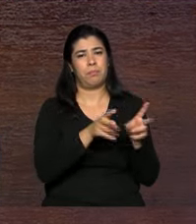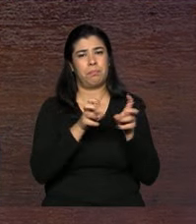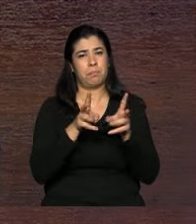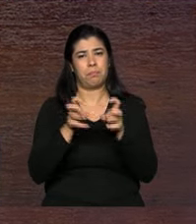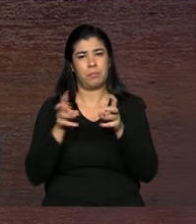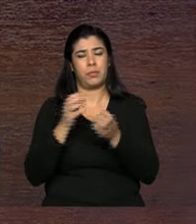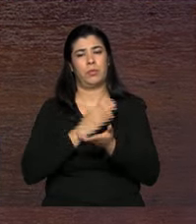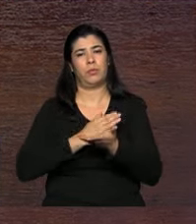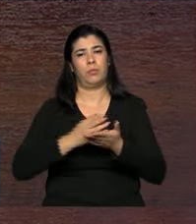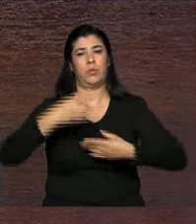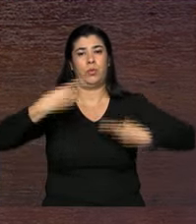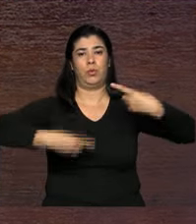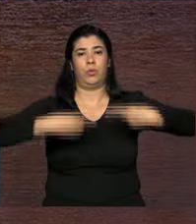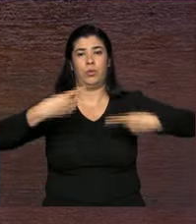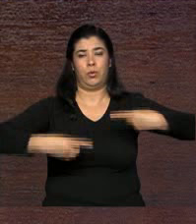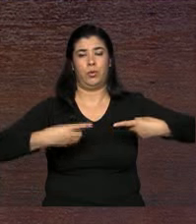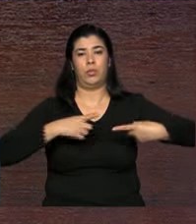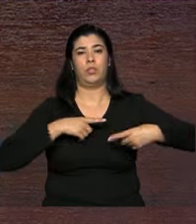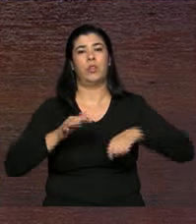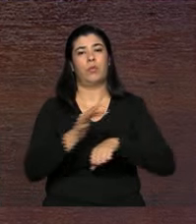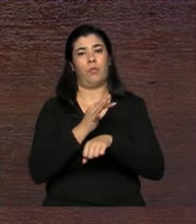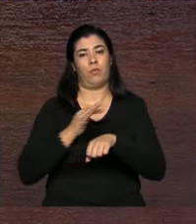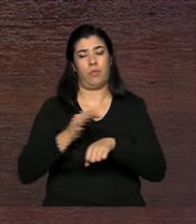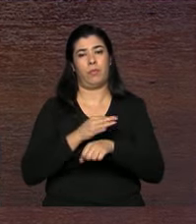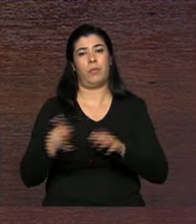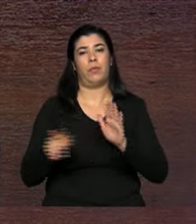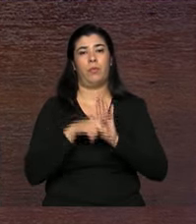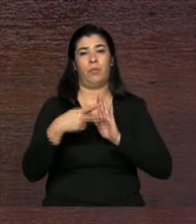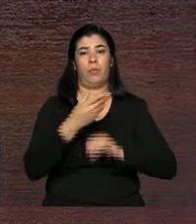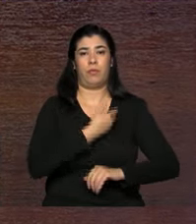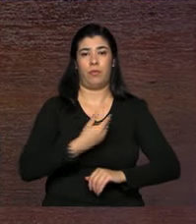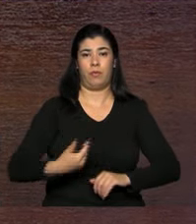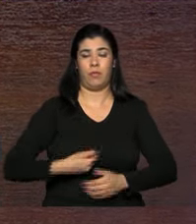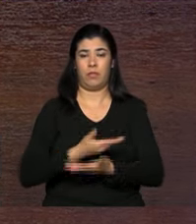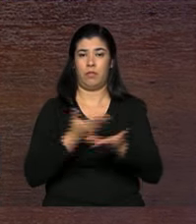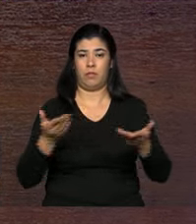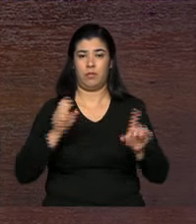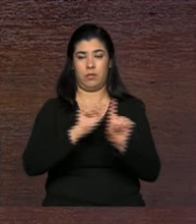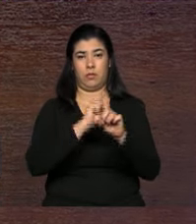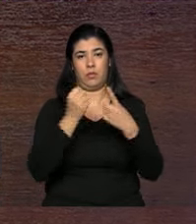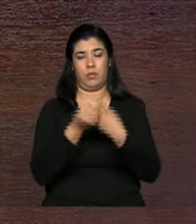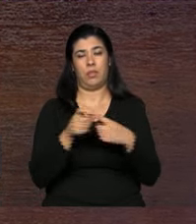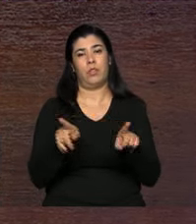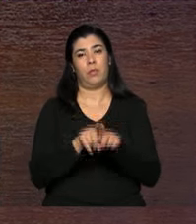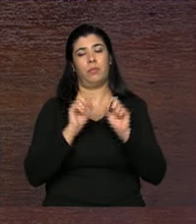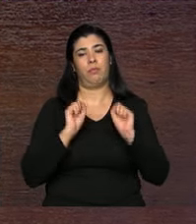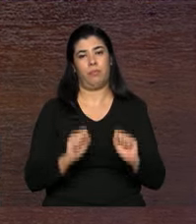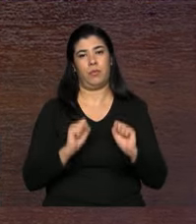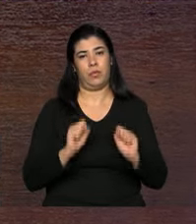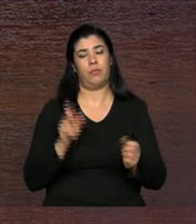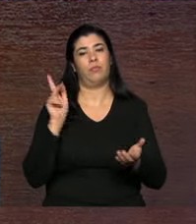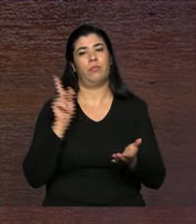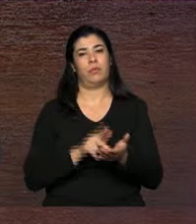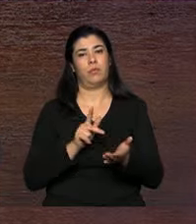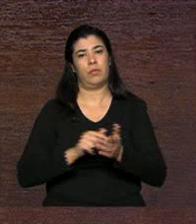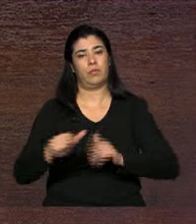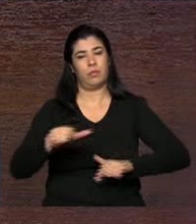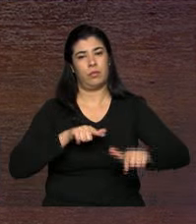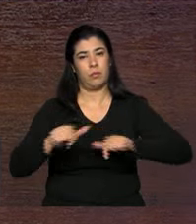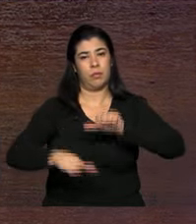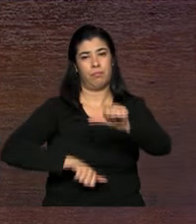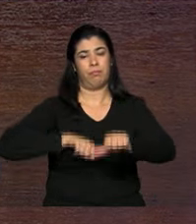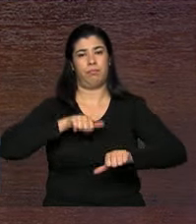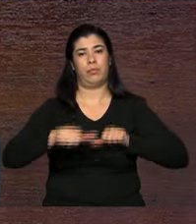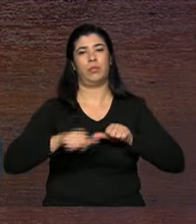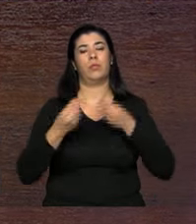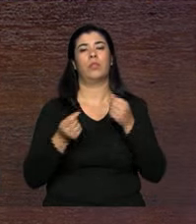resolvemos abrir esse debate formalmente dentro do governo e também com a sociedade para então Eh trabalhar e convergir não